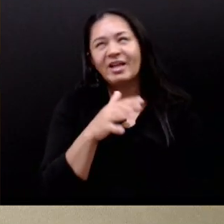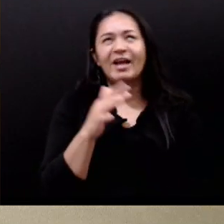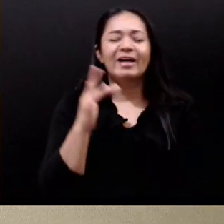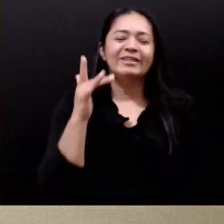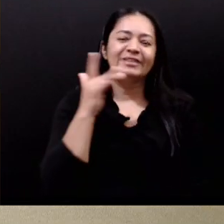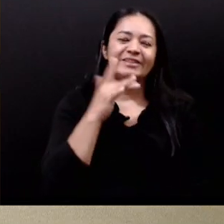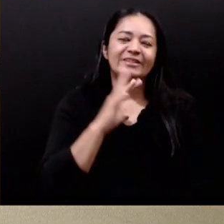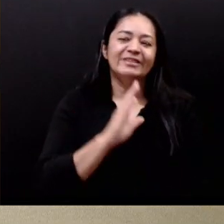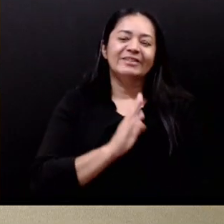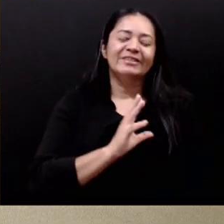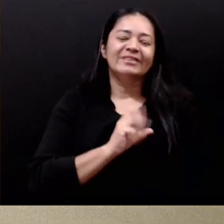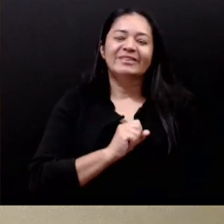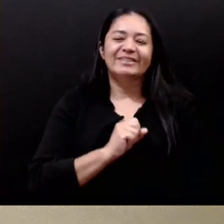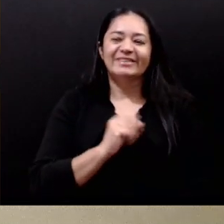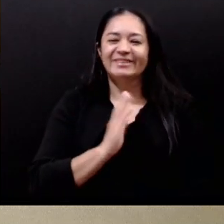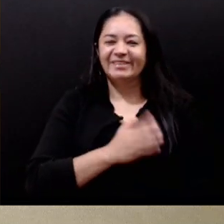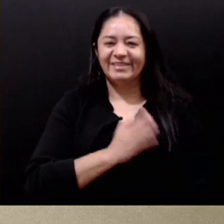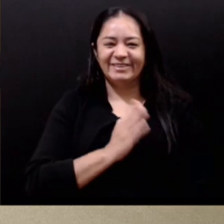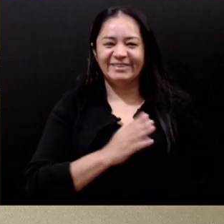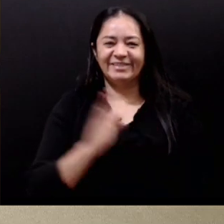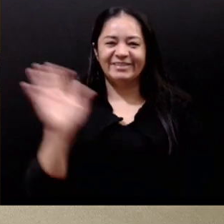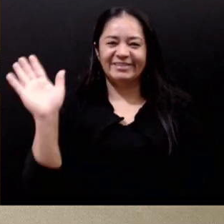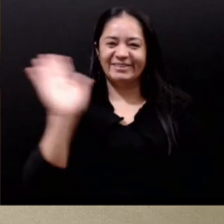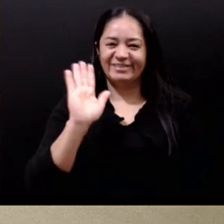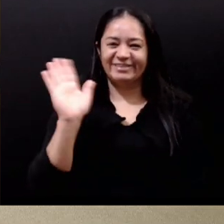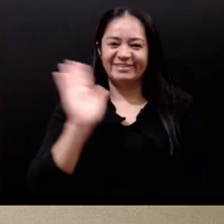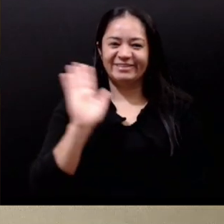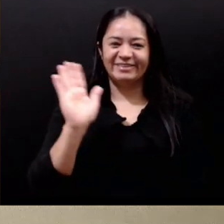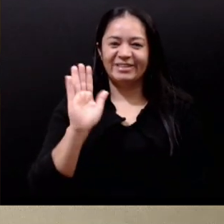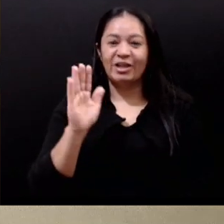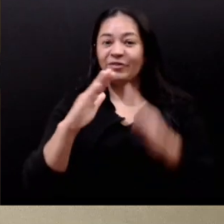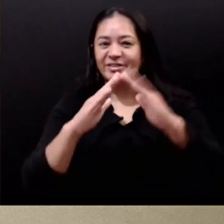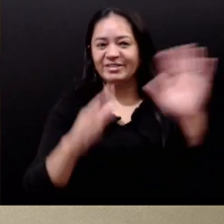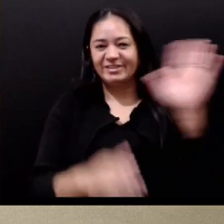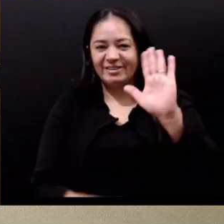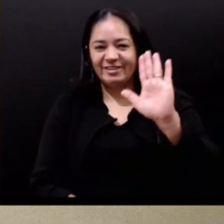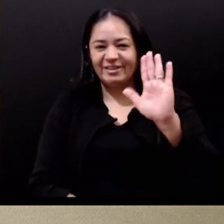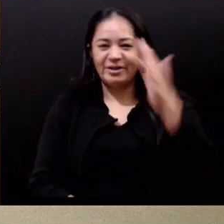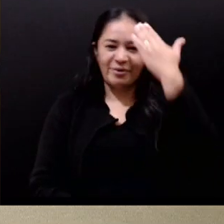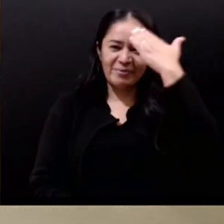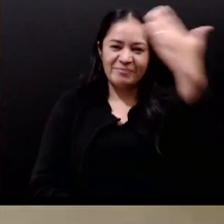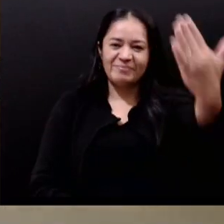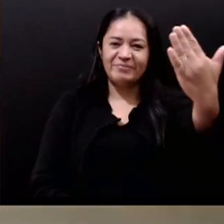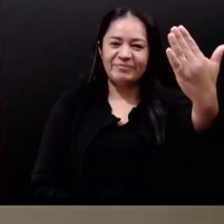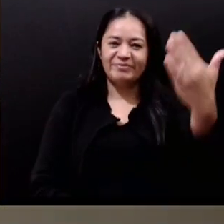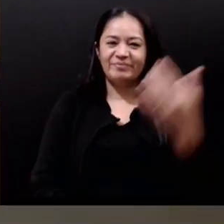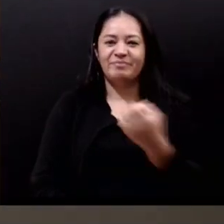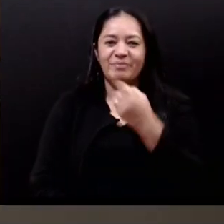quentinho. Valeu, gente. Valeu, pessoal de casa. Obrigada. Bom dia.